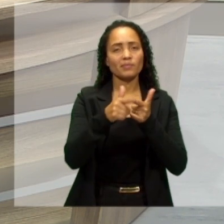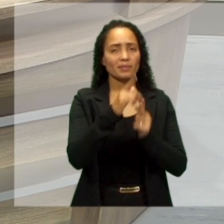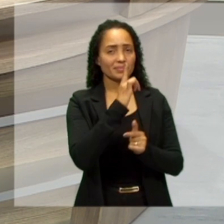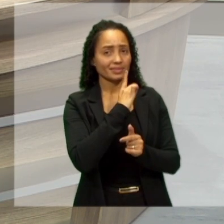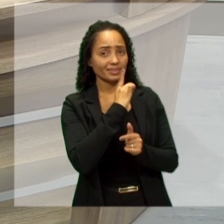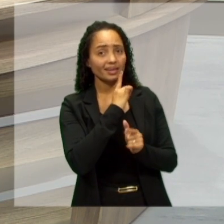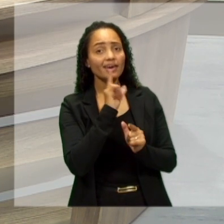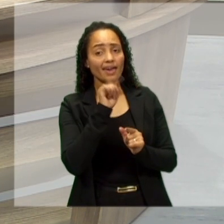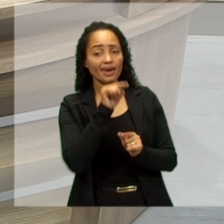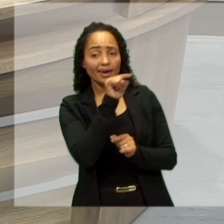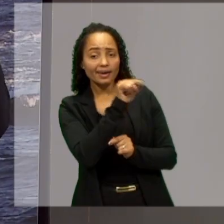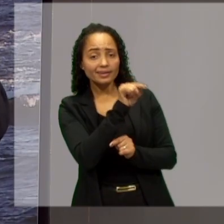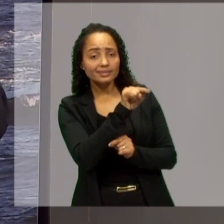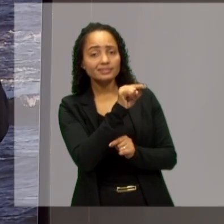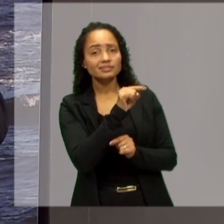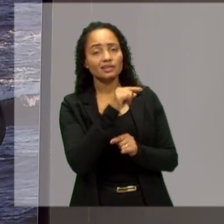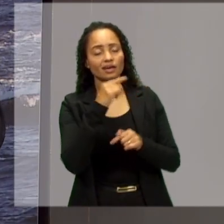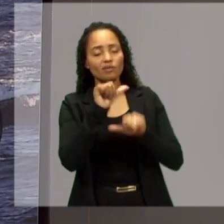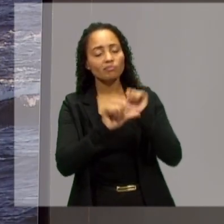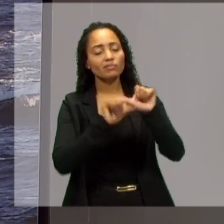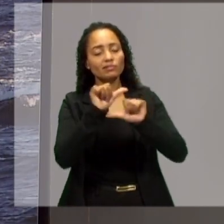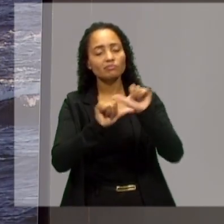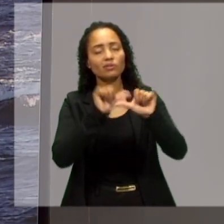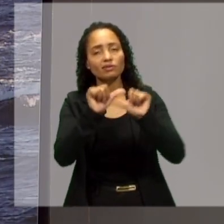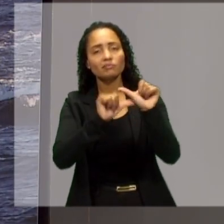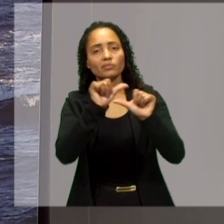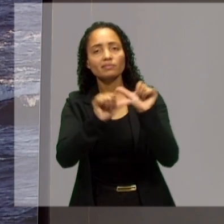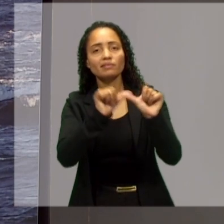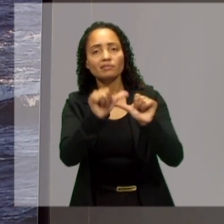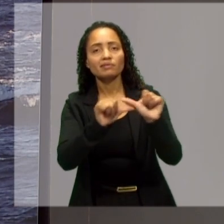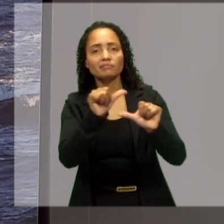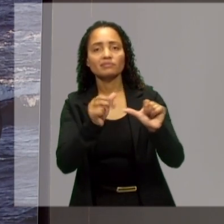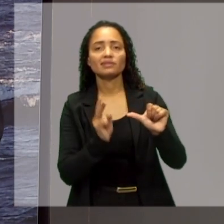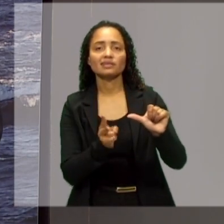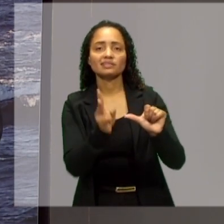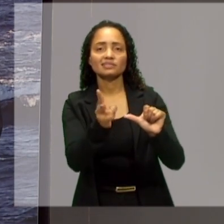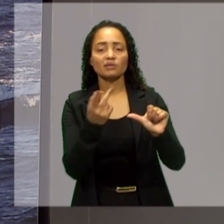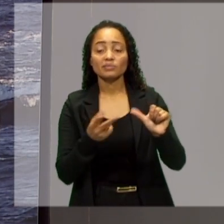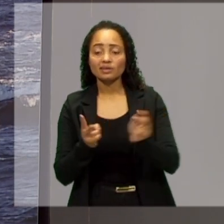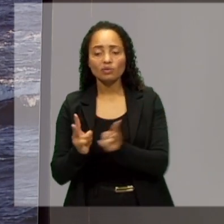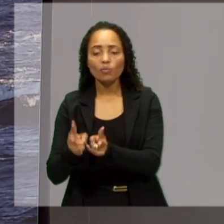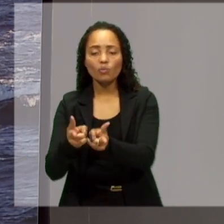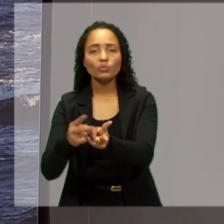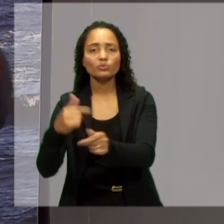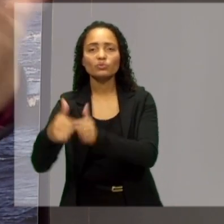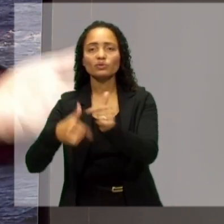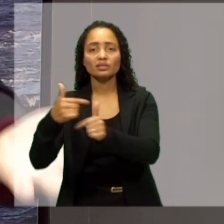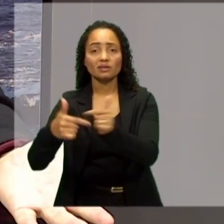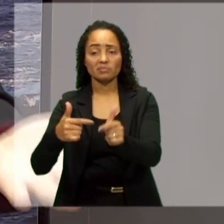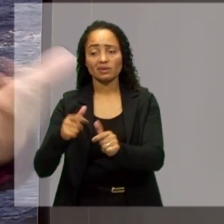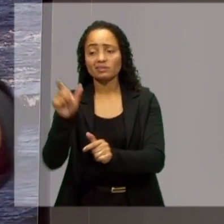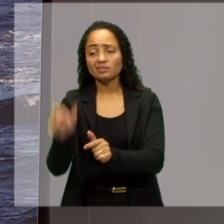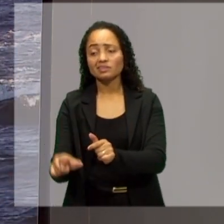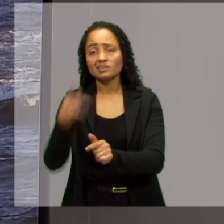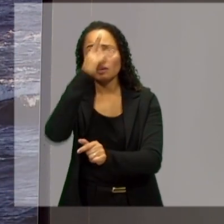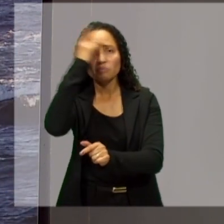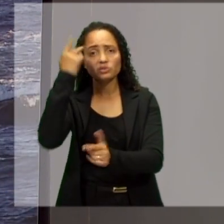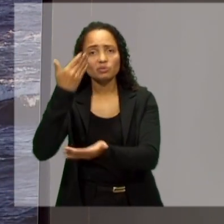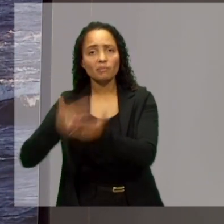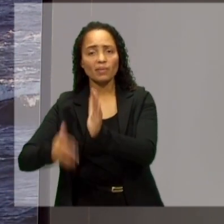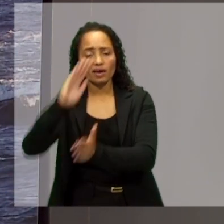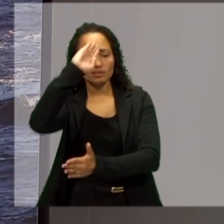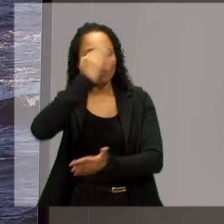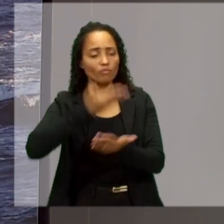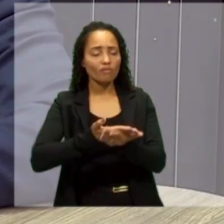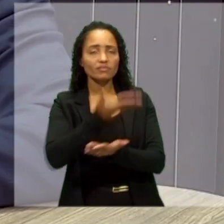dativos é exatamente isso, esse revezamento aí, há uma descontinuidade até de confiança de quem está